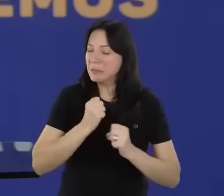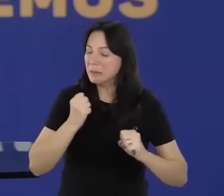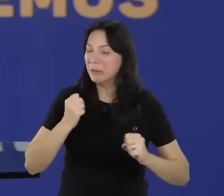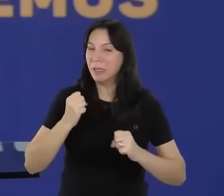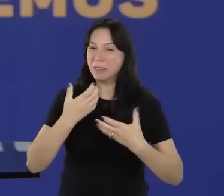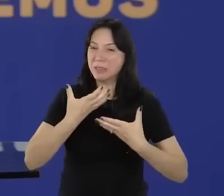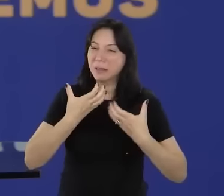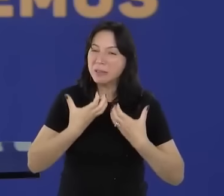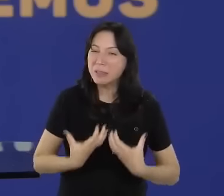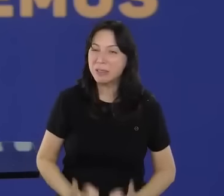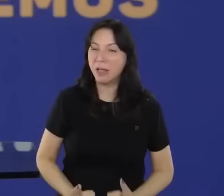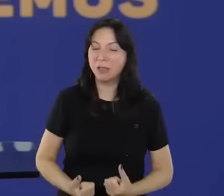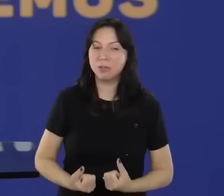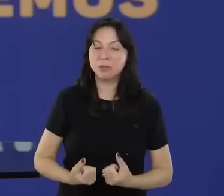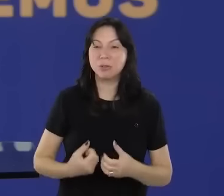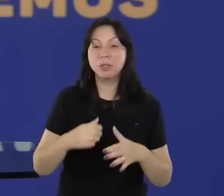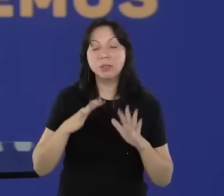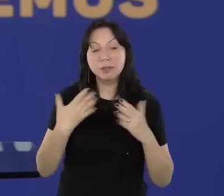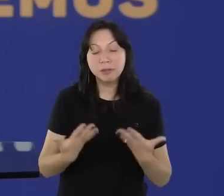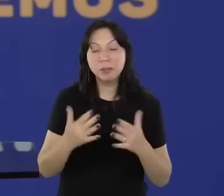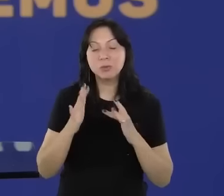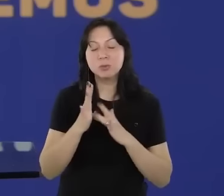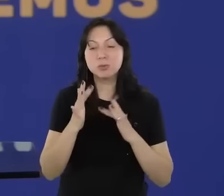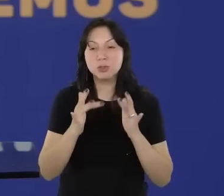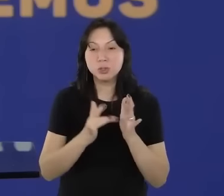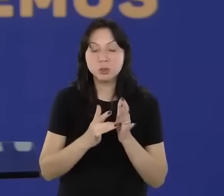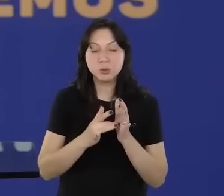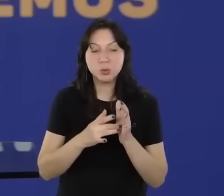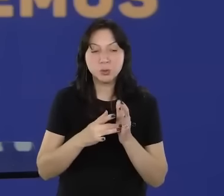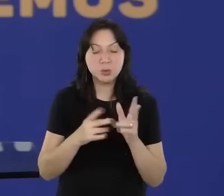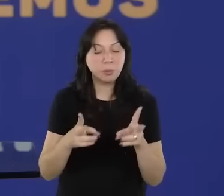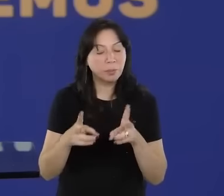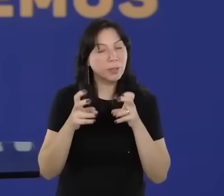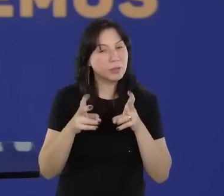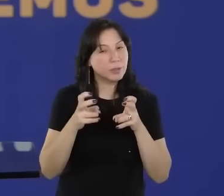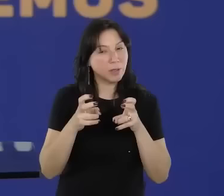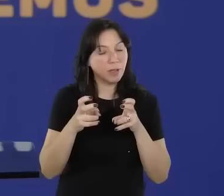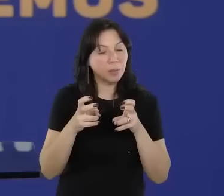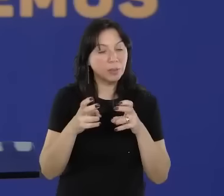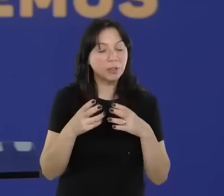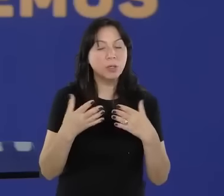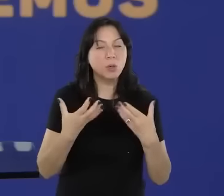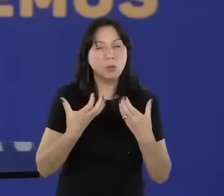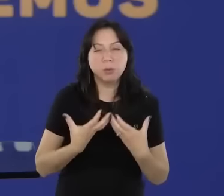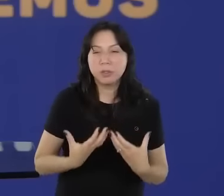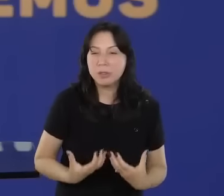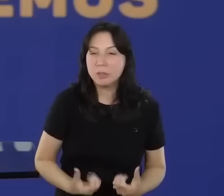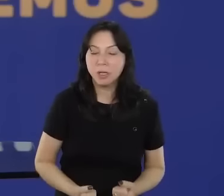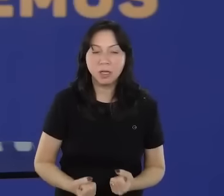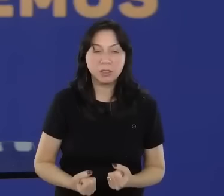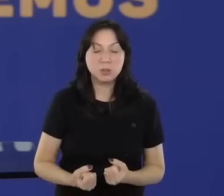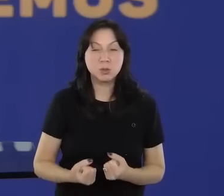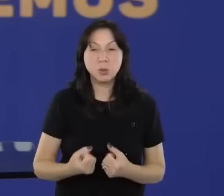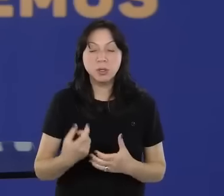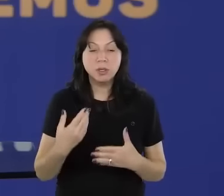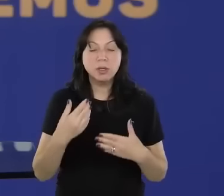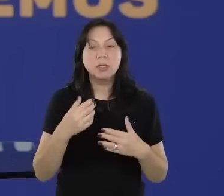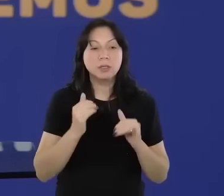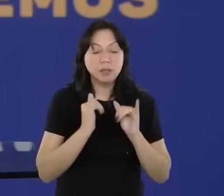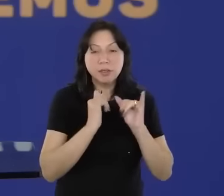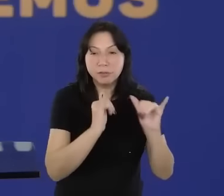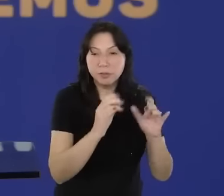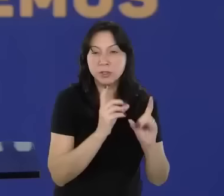decisão de cuidar deles de pastoreados e de tomar a iniciativa de tirar um tempo de descanso num